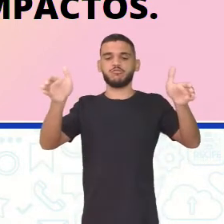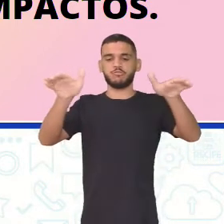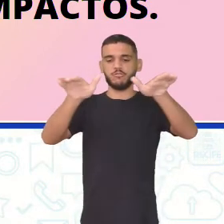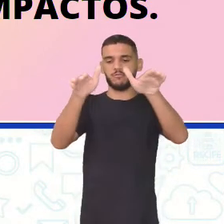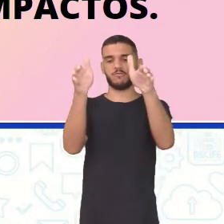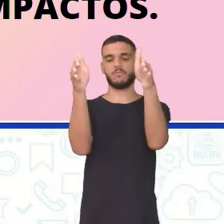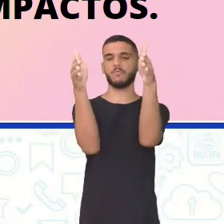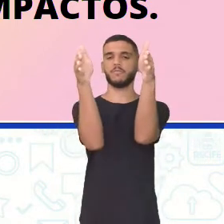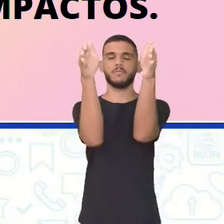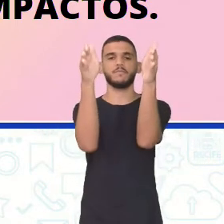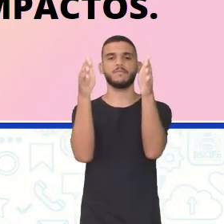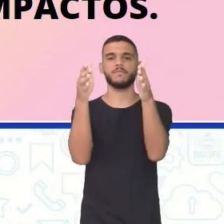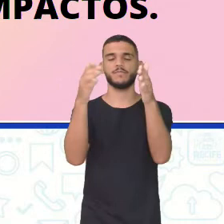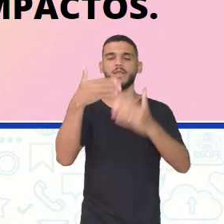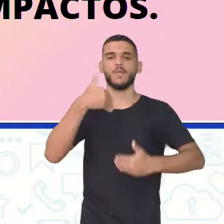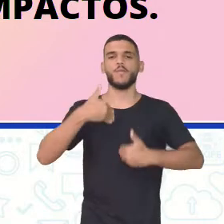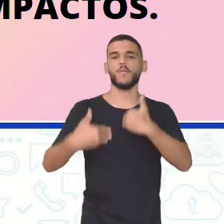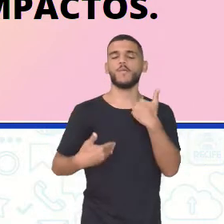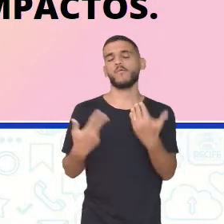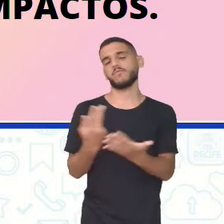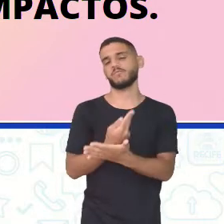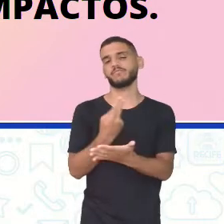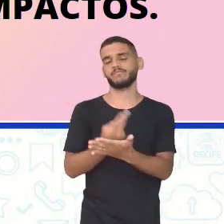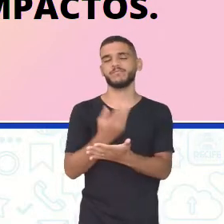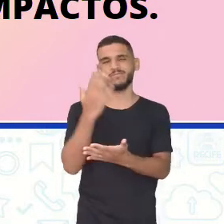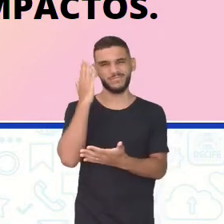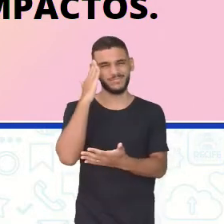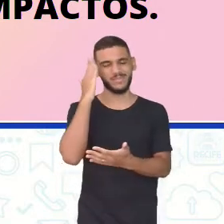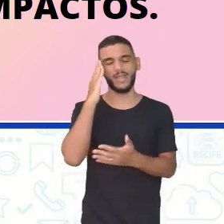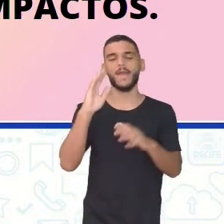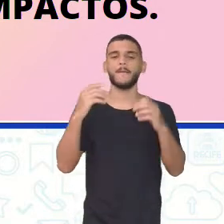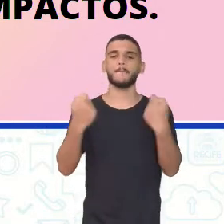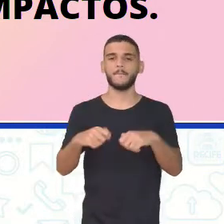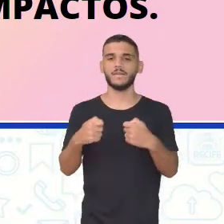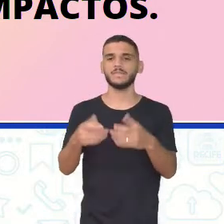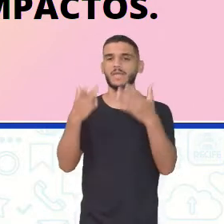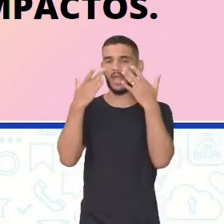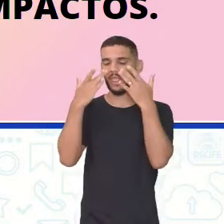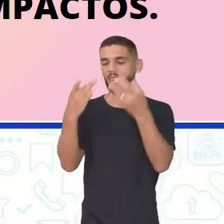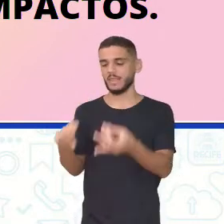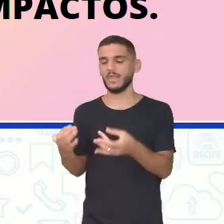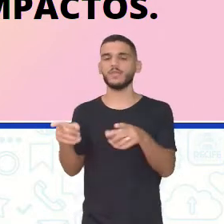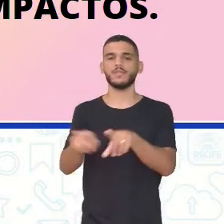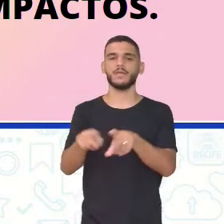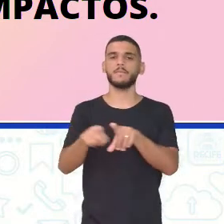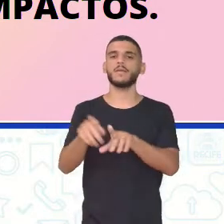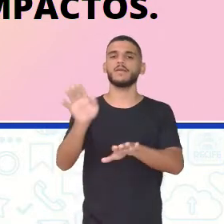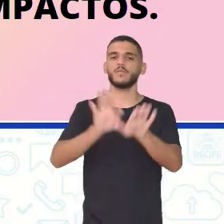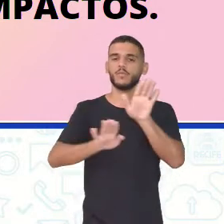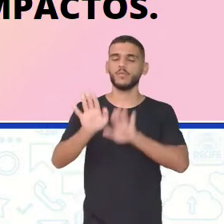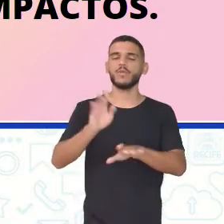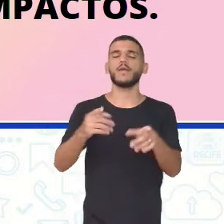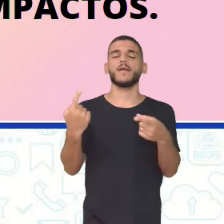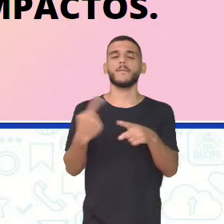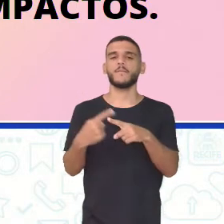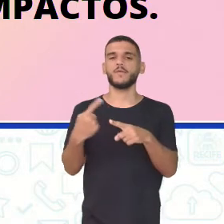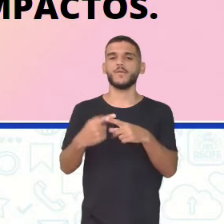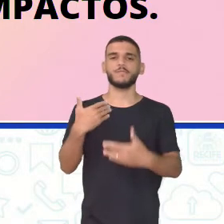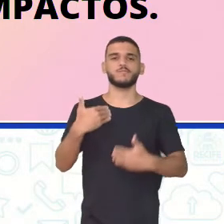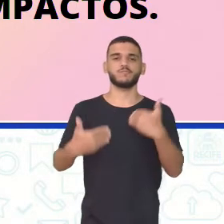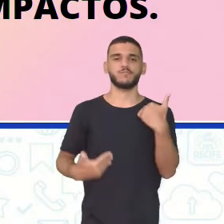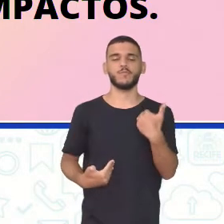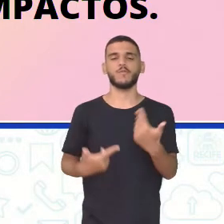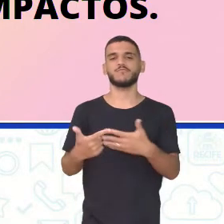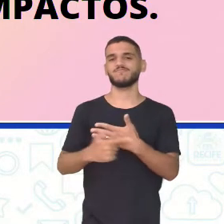vai apresentar para a gente uma questão de um cuidado, de atenção. Alguma coisa no corpo da gente não está funcionando bem. E quando tem